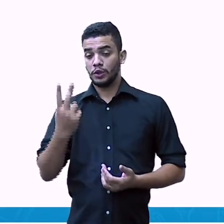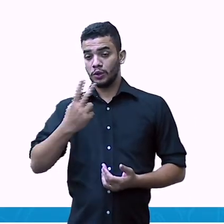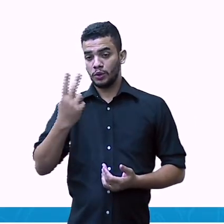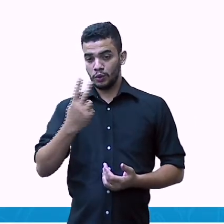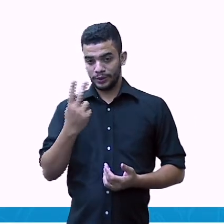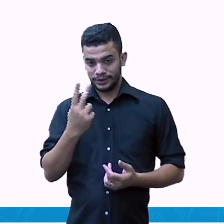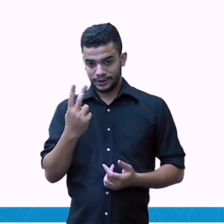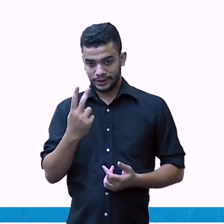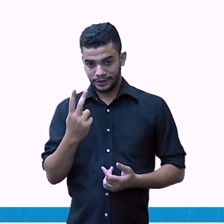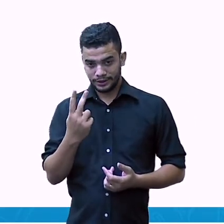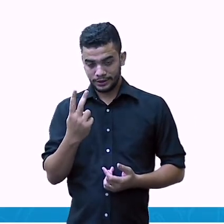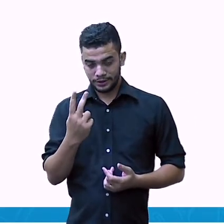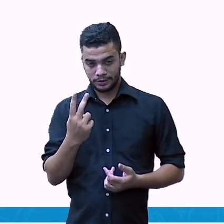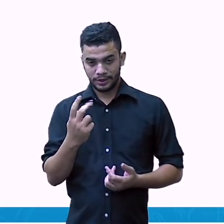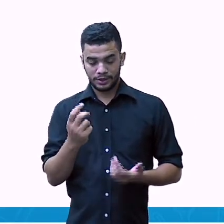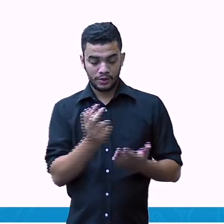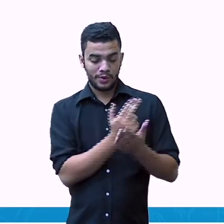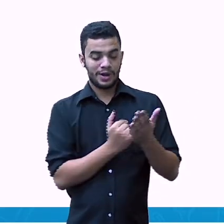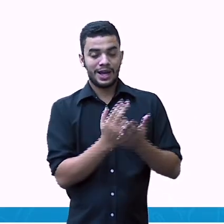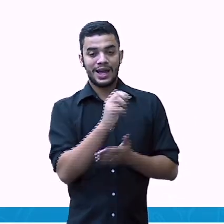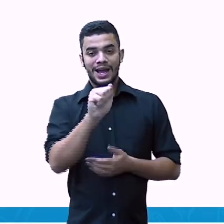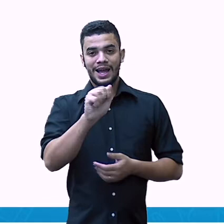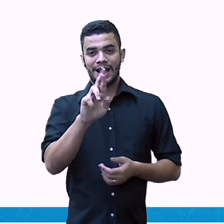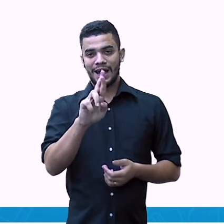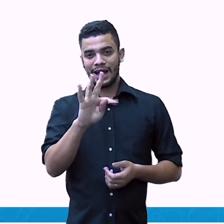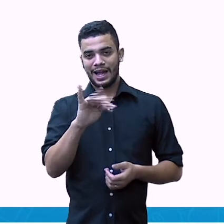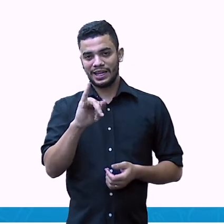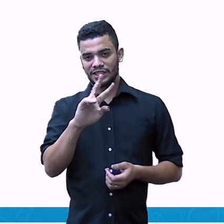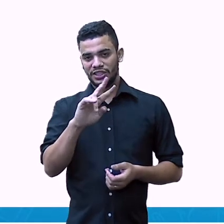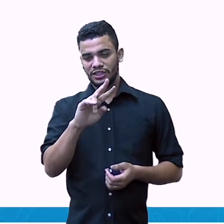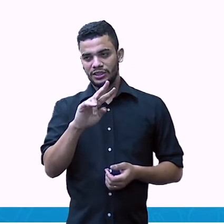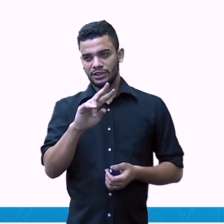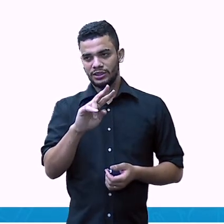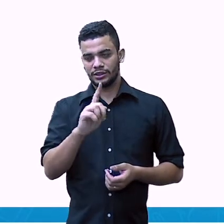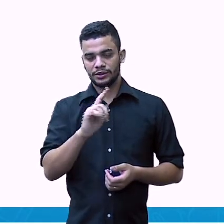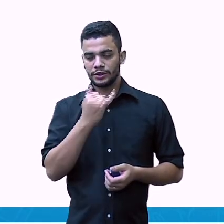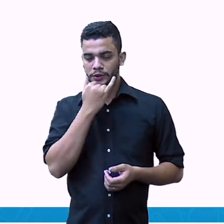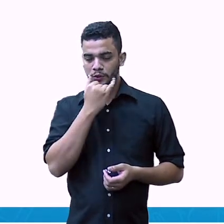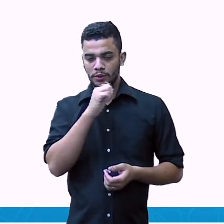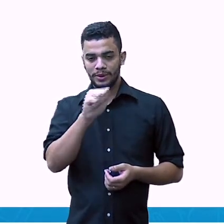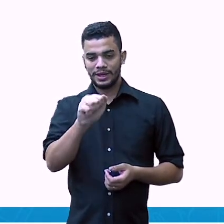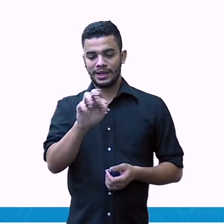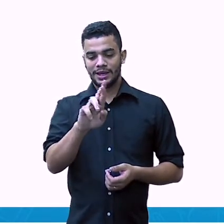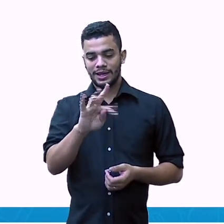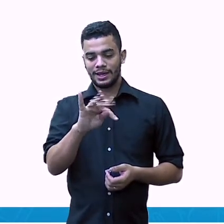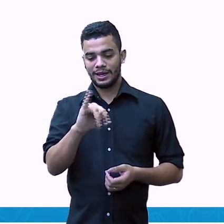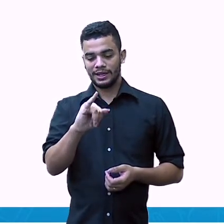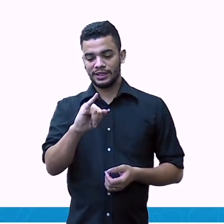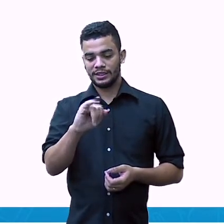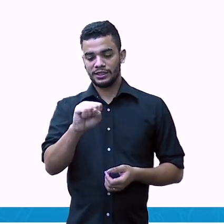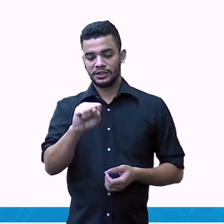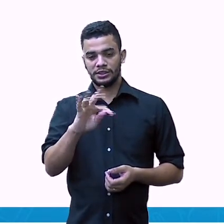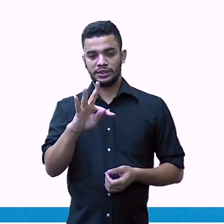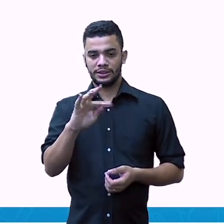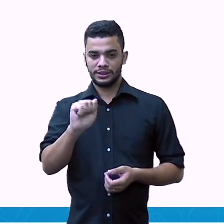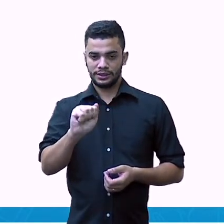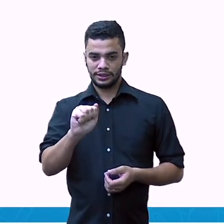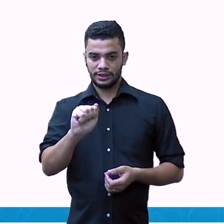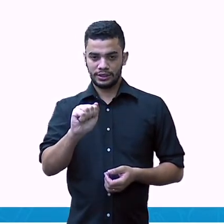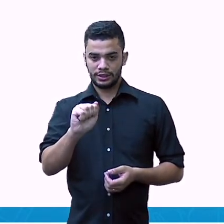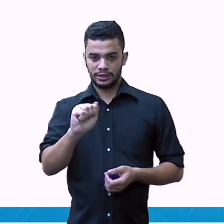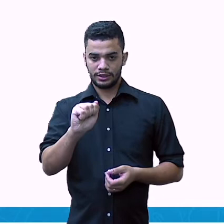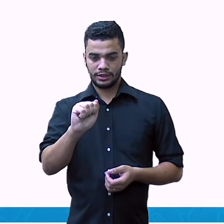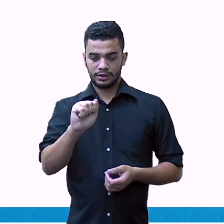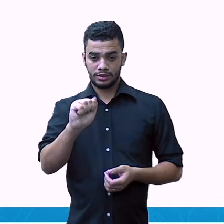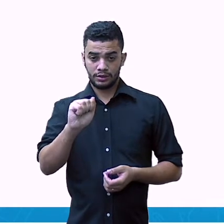A, que é o artista. Mas nós também poderíamos aqui expressar pelo sexo